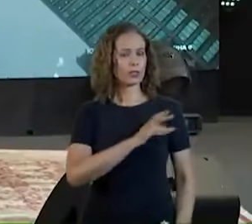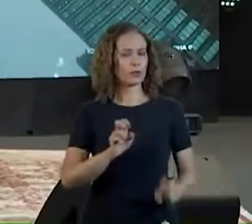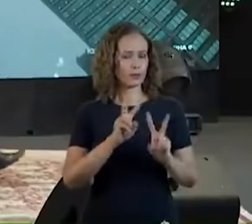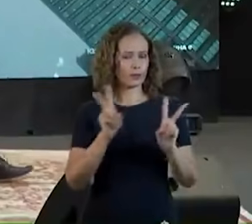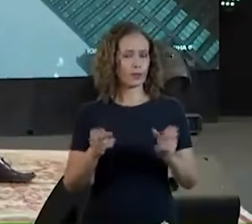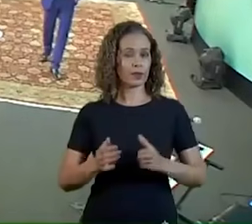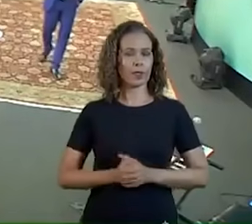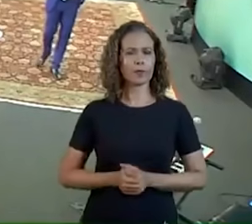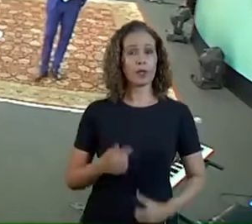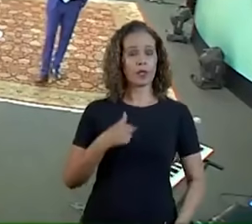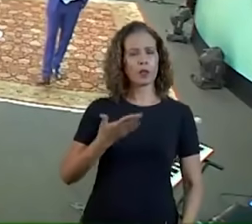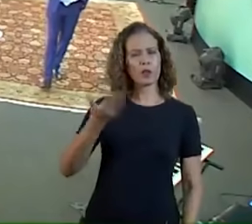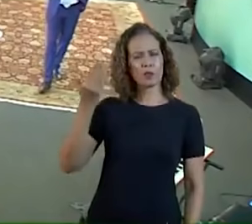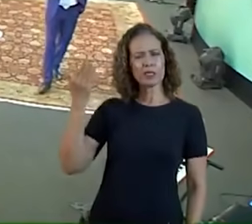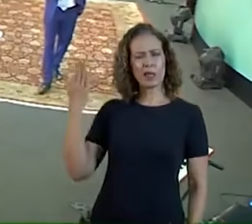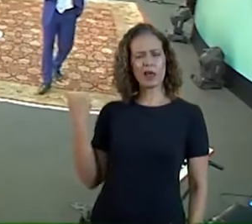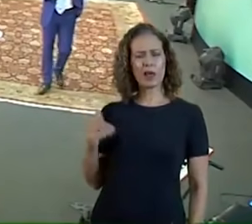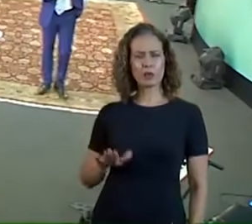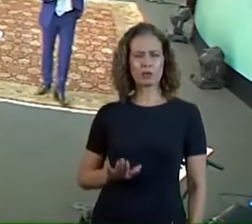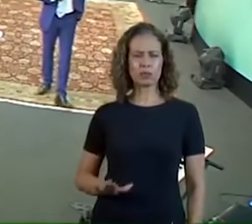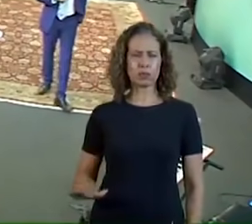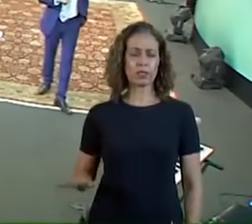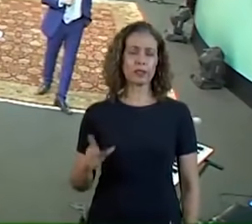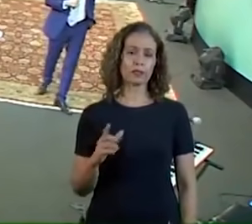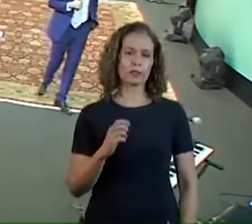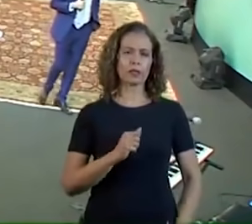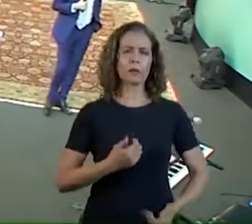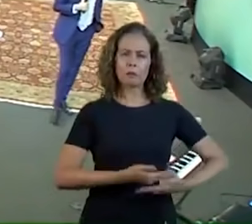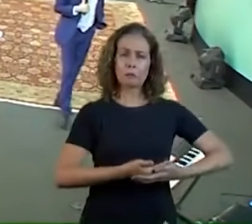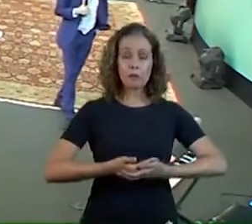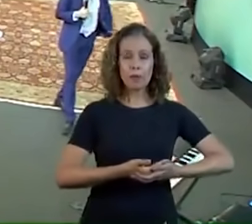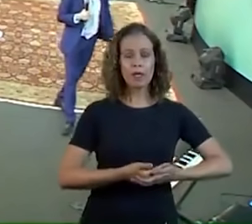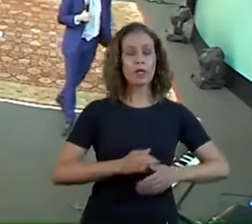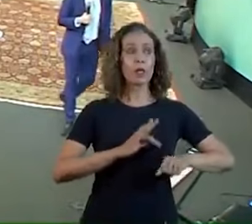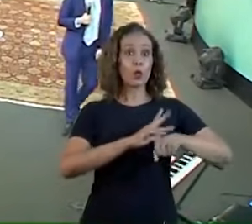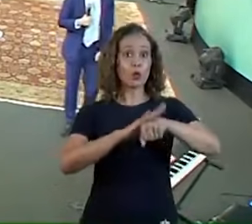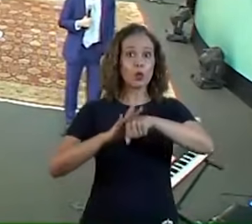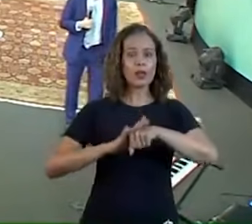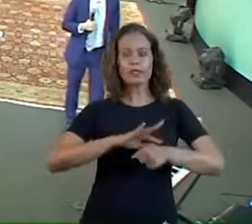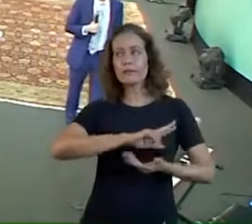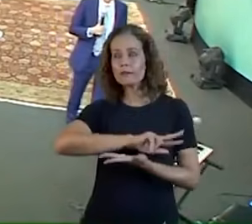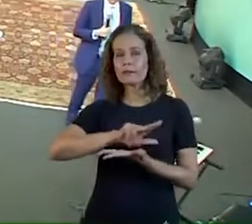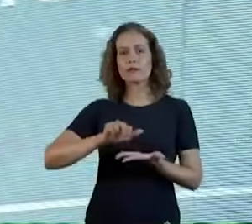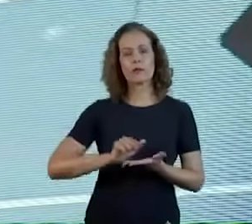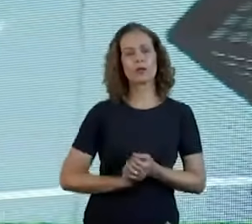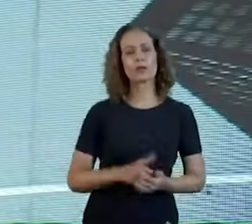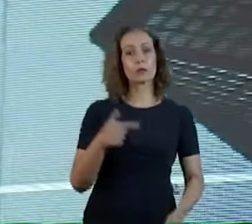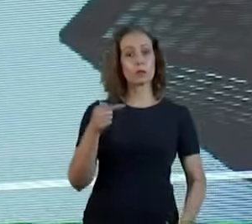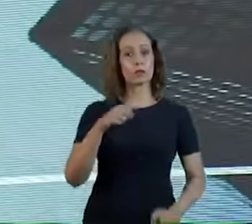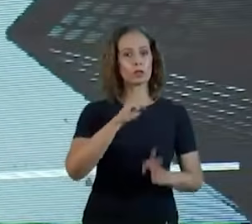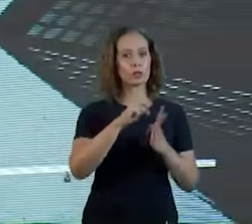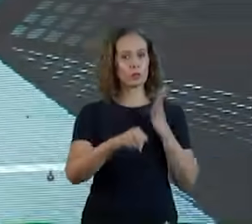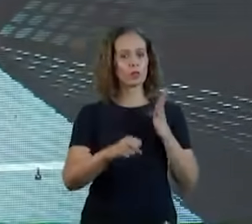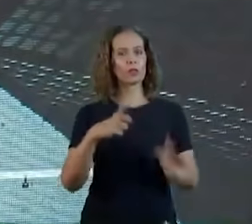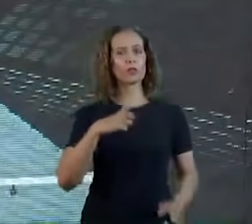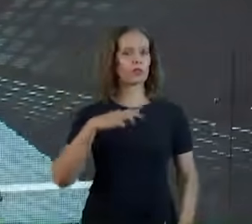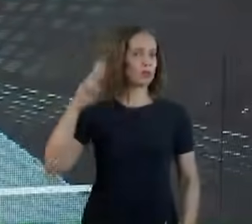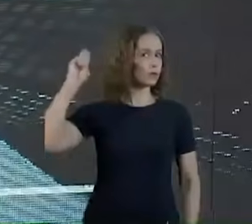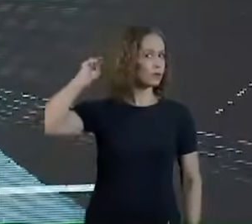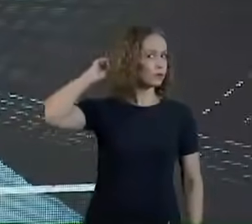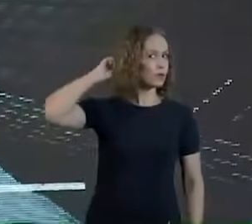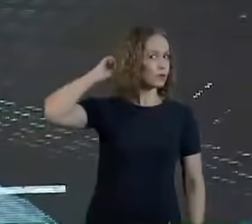era criança, bem bebezinho mesmo, eu tive muitas doenças. Uma das doenças que eu tive com 7 meses de nascido foi